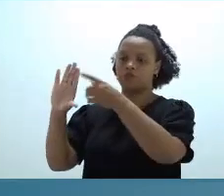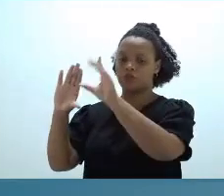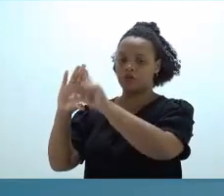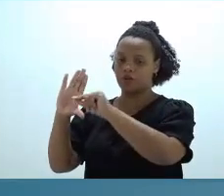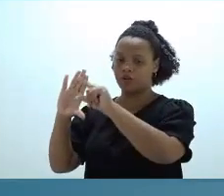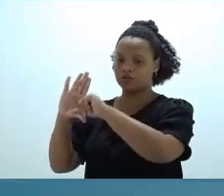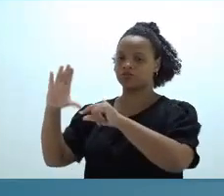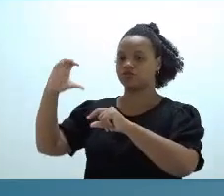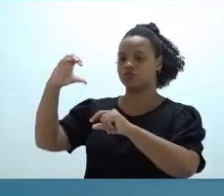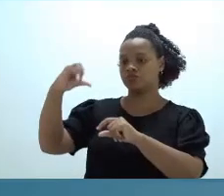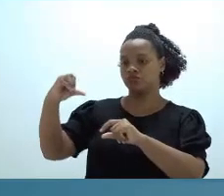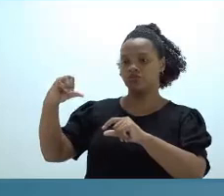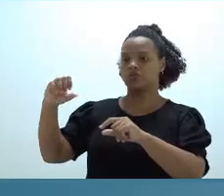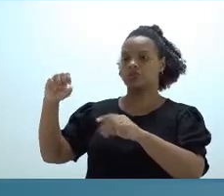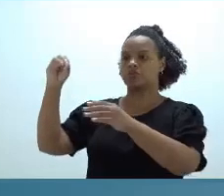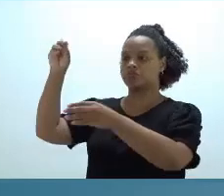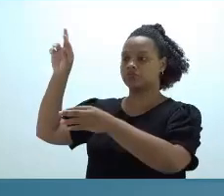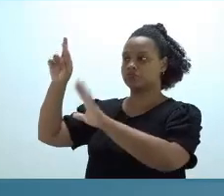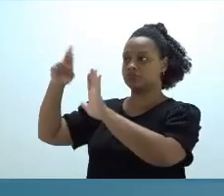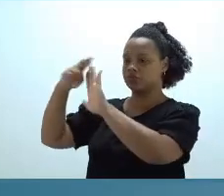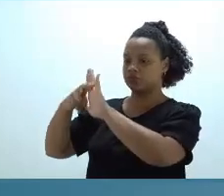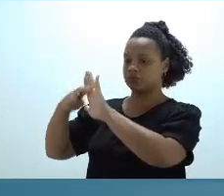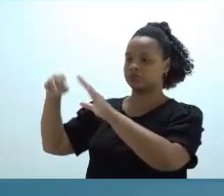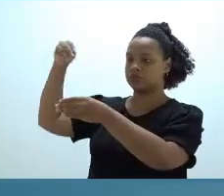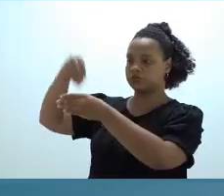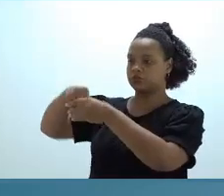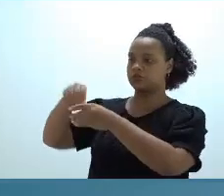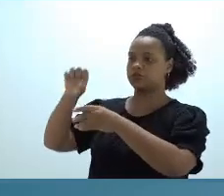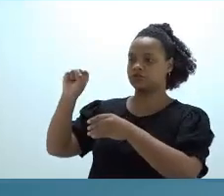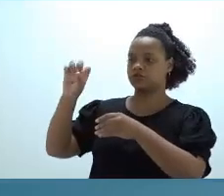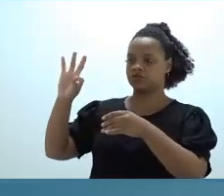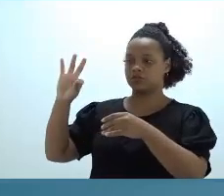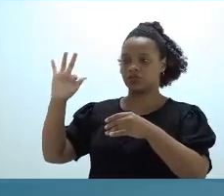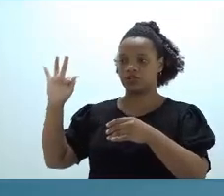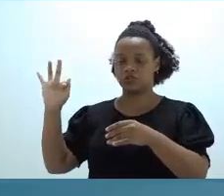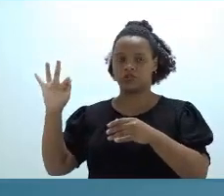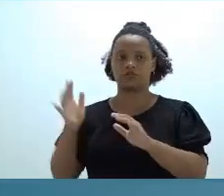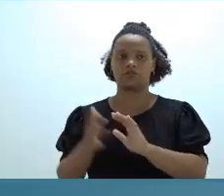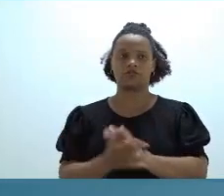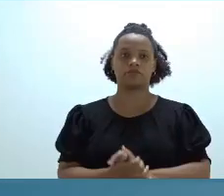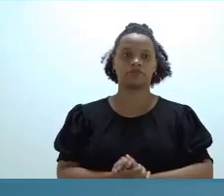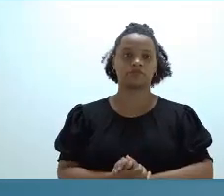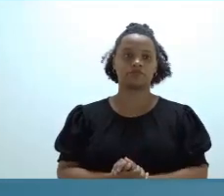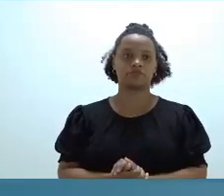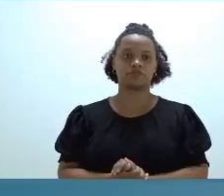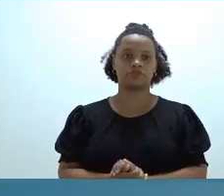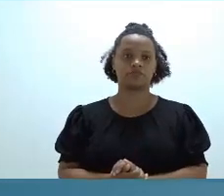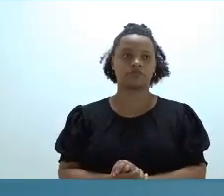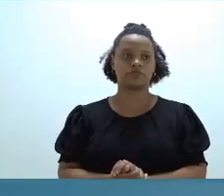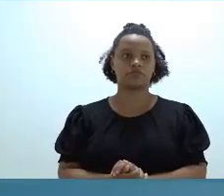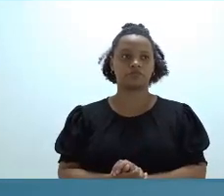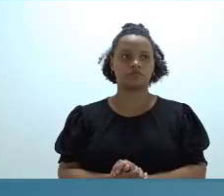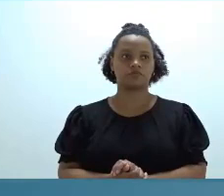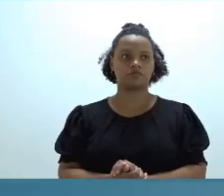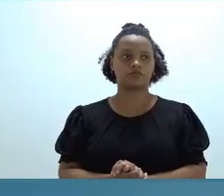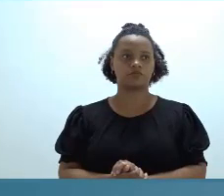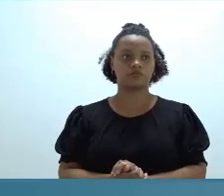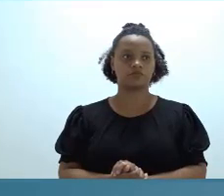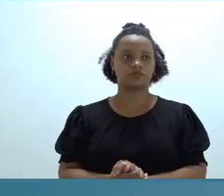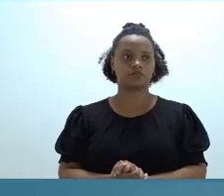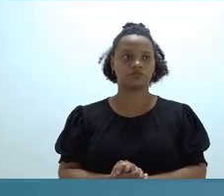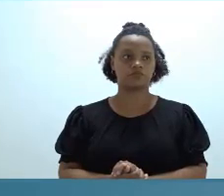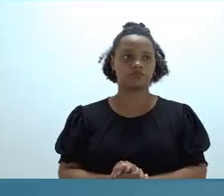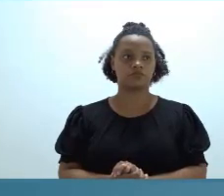Regimento Interno do Superior Tribunal de Justiça. Sendo assim, deste contexto de real similitude jurídica, torna-se